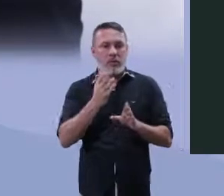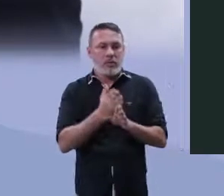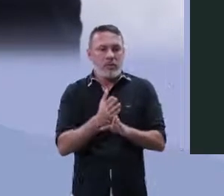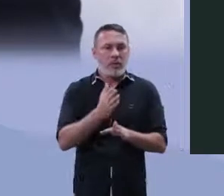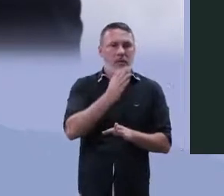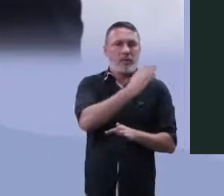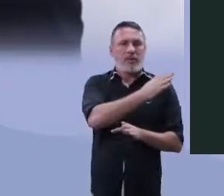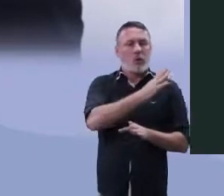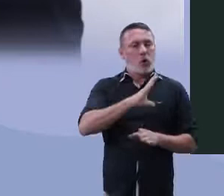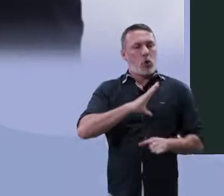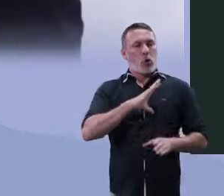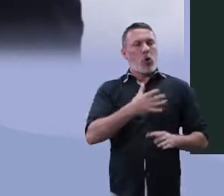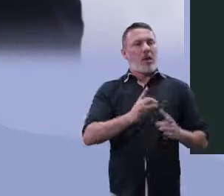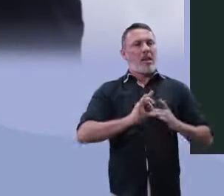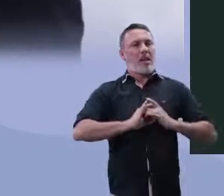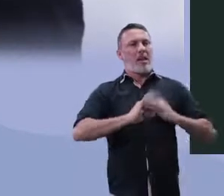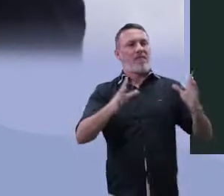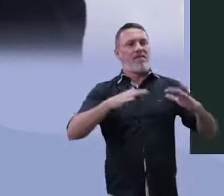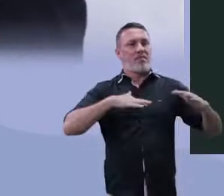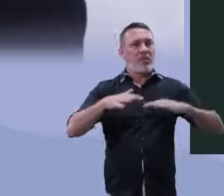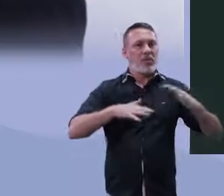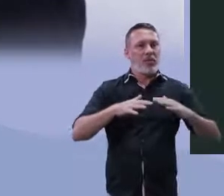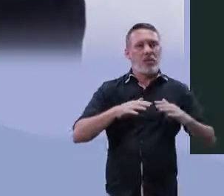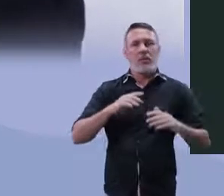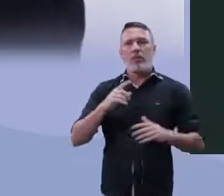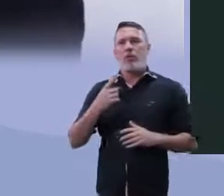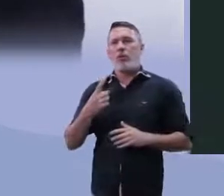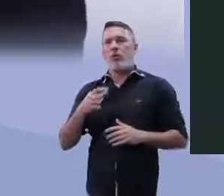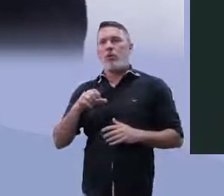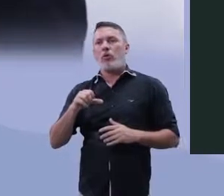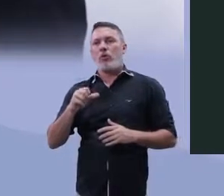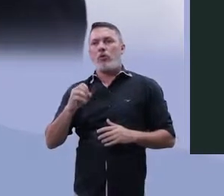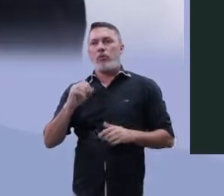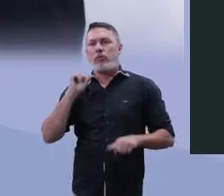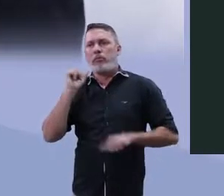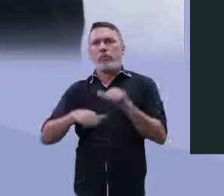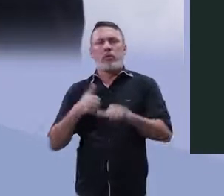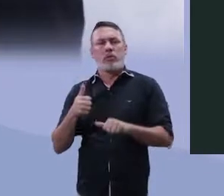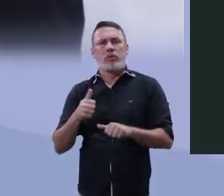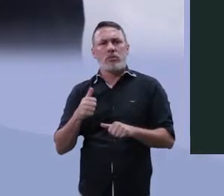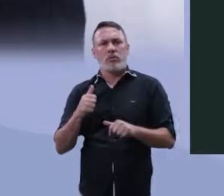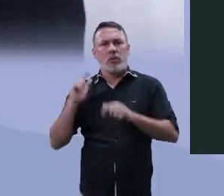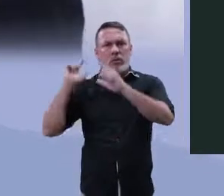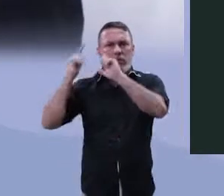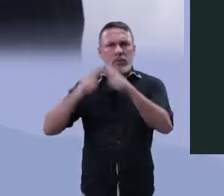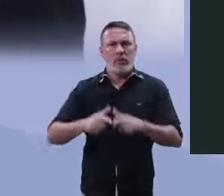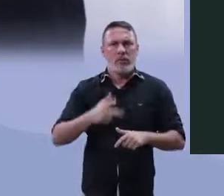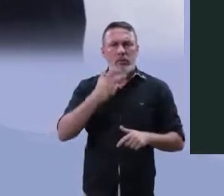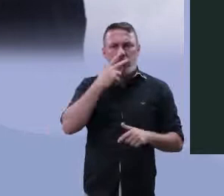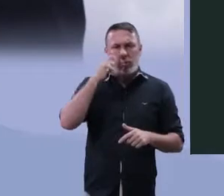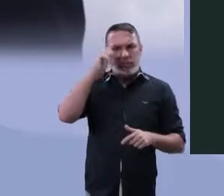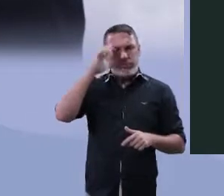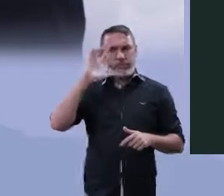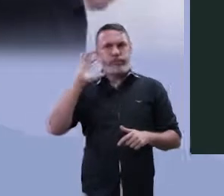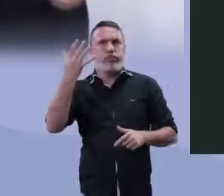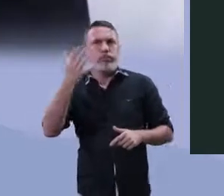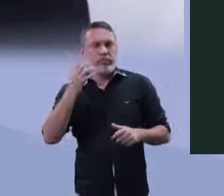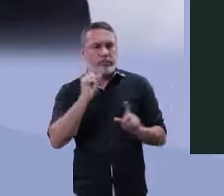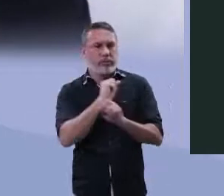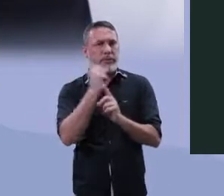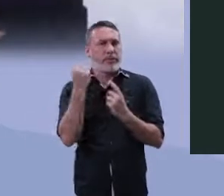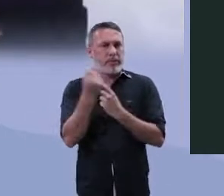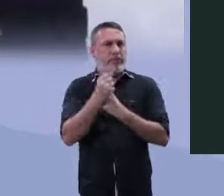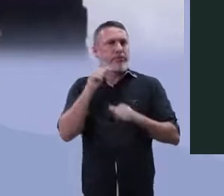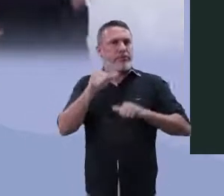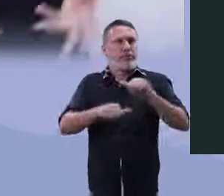coisa muito interessante. O cara é libertário nos anos 60, vira conservador nos anos 80. Mas tudo bem, coisas da mente humana, coisas da